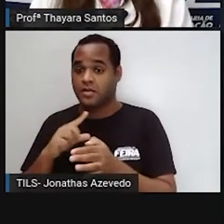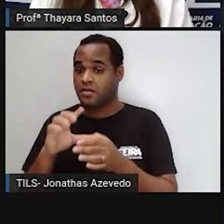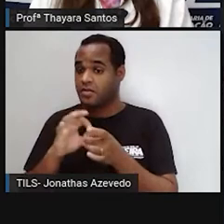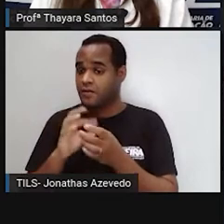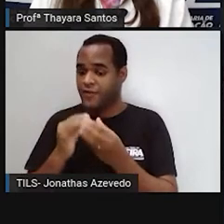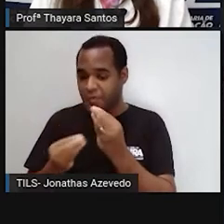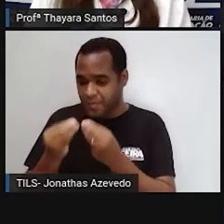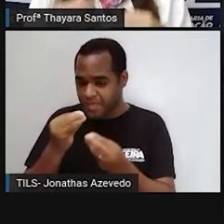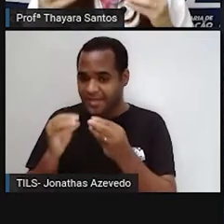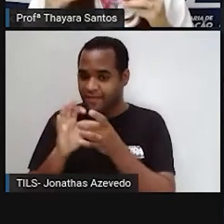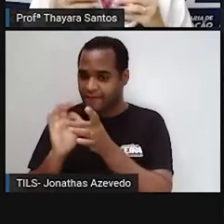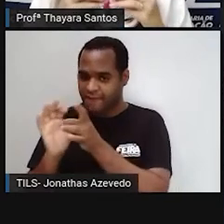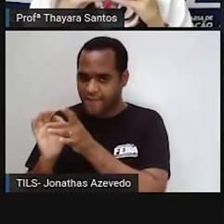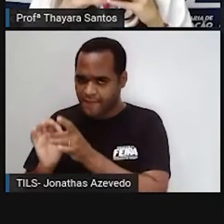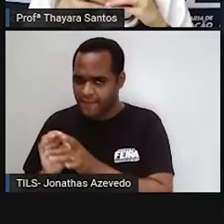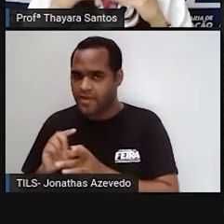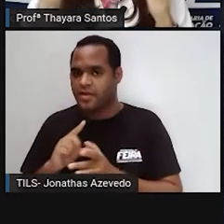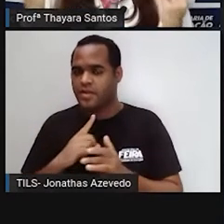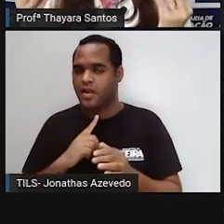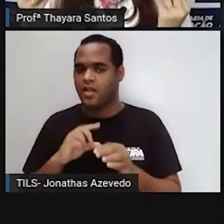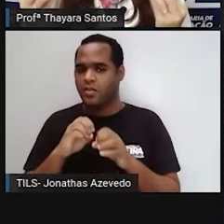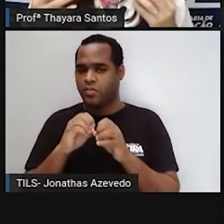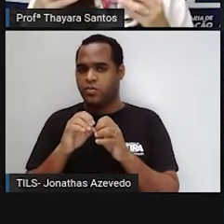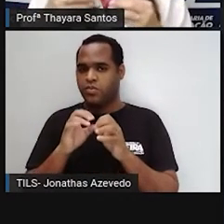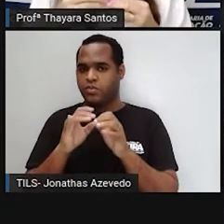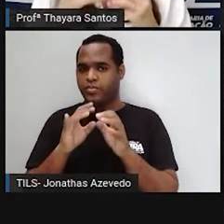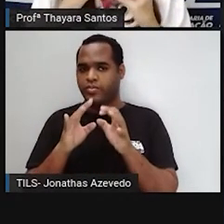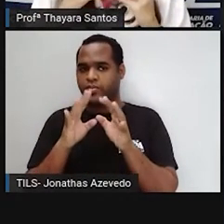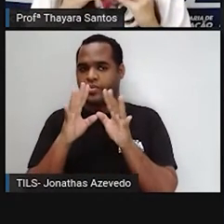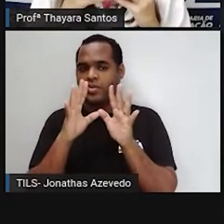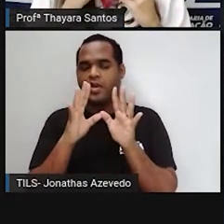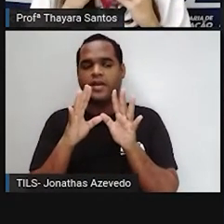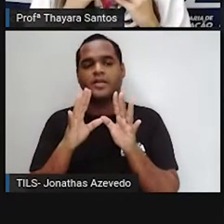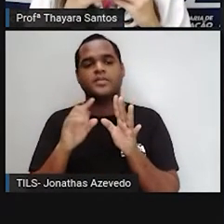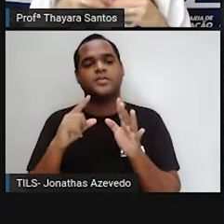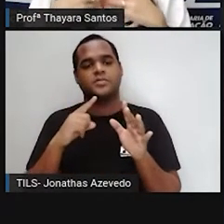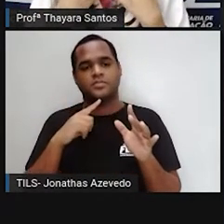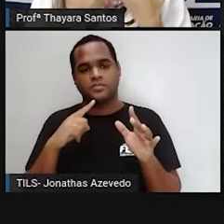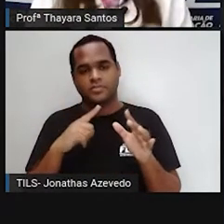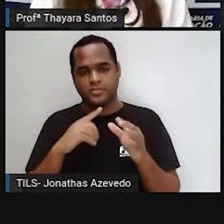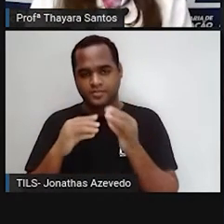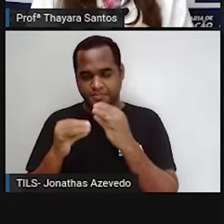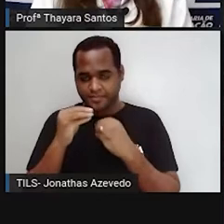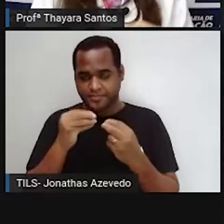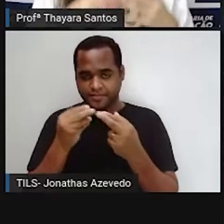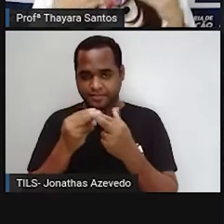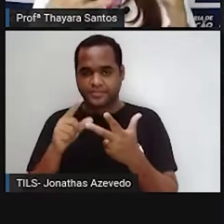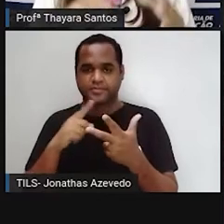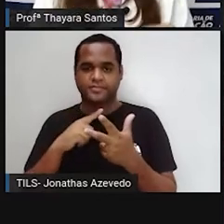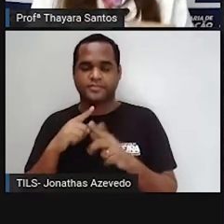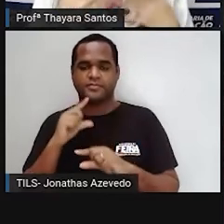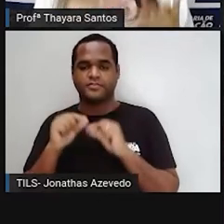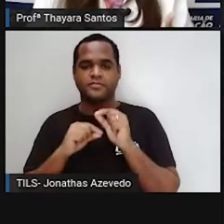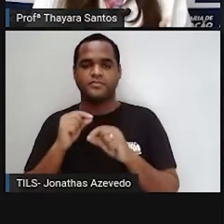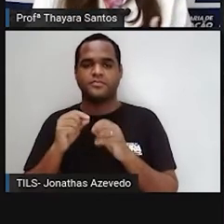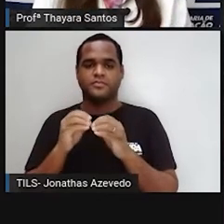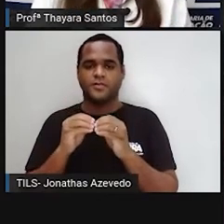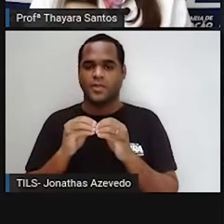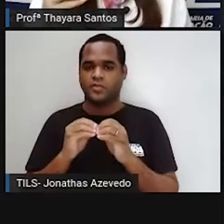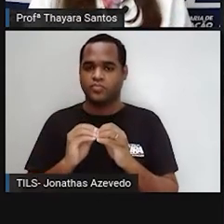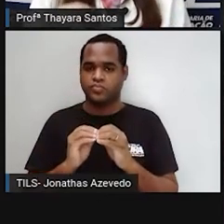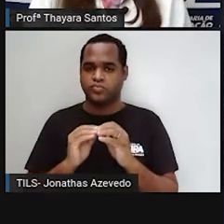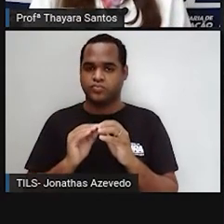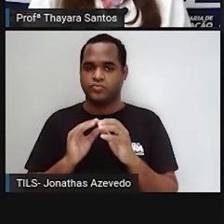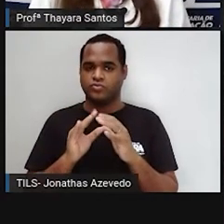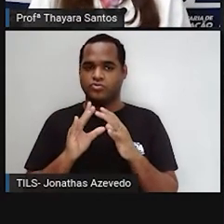muito alimento ali disponível, esse esporo vai se abrir e o organismozinho que está ali dentro vai acabar se